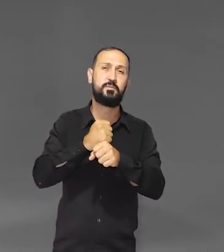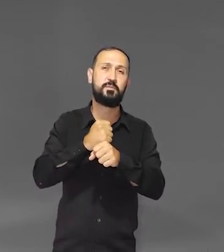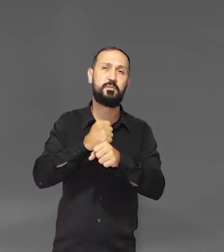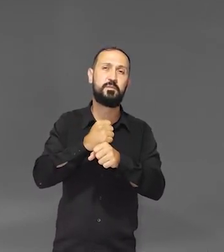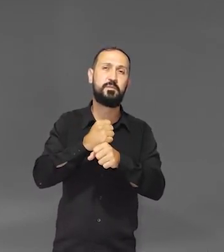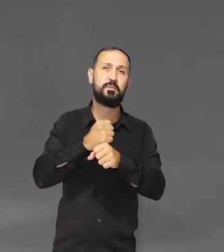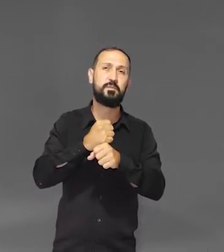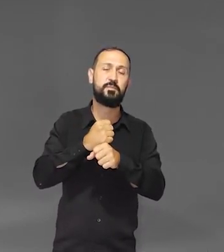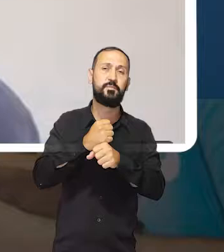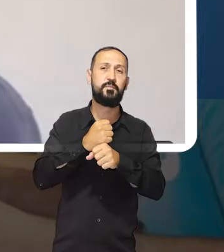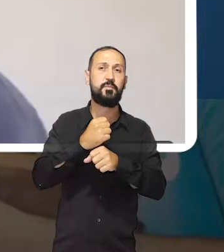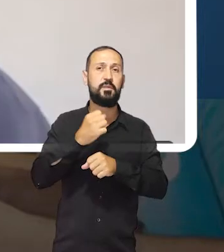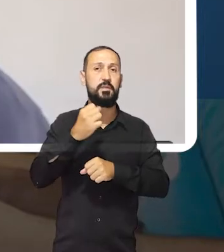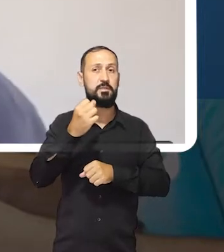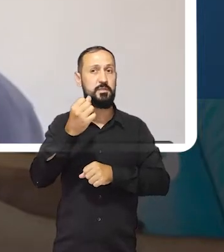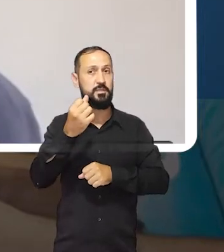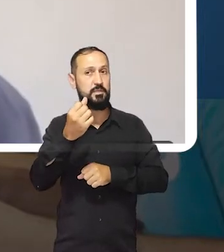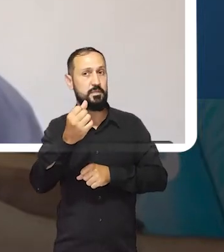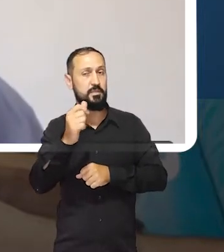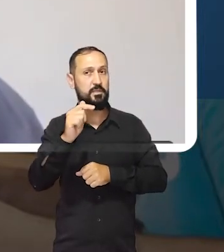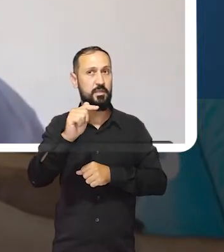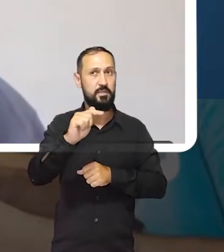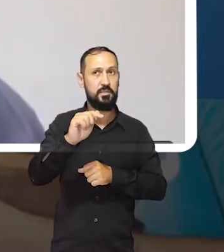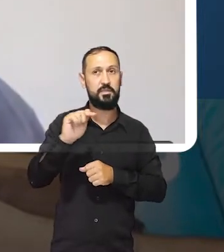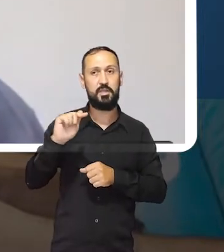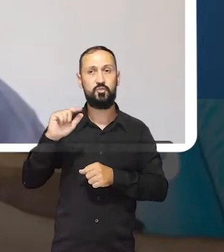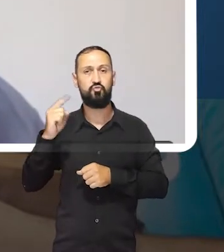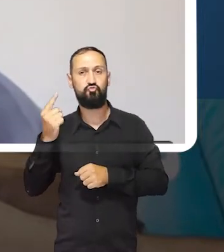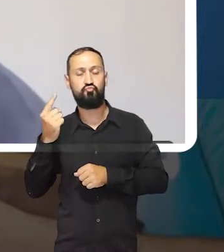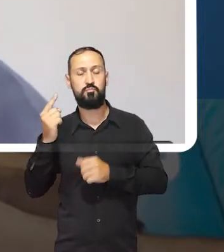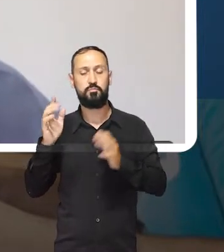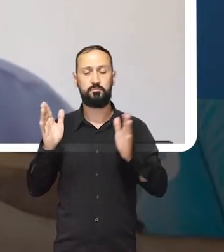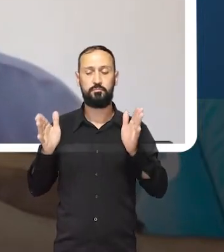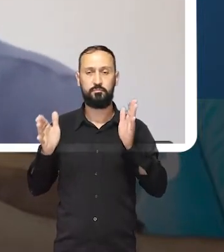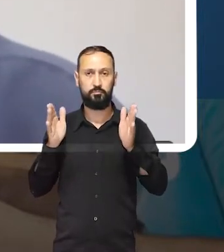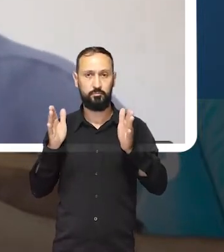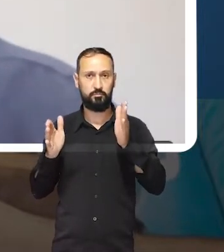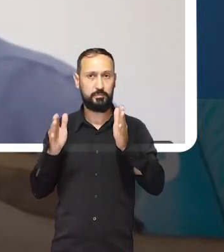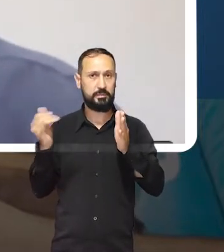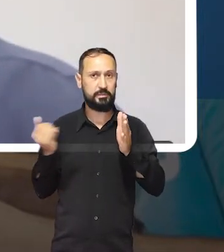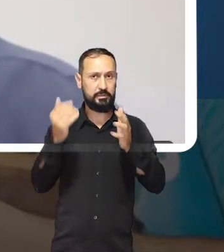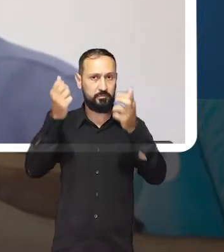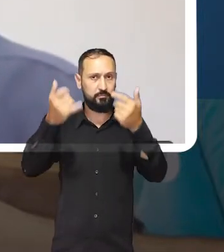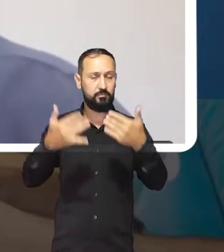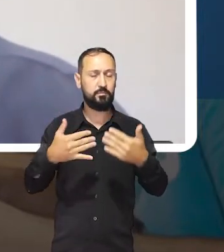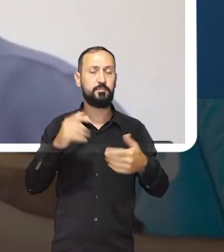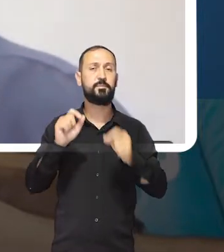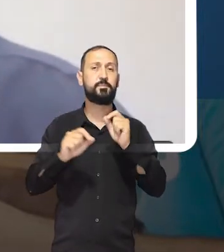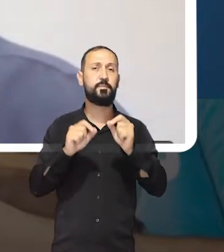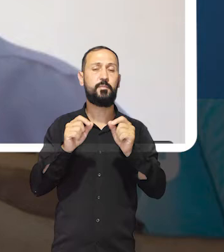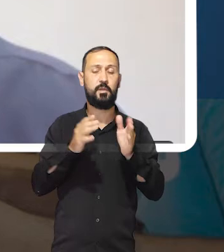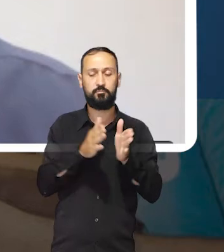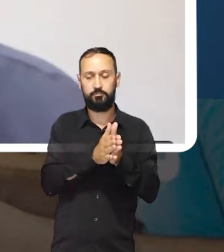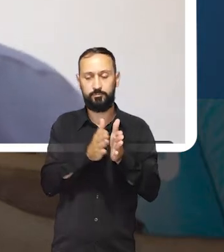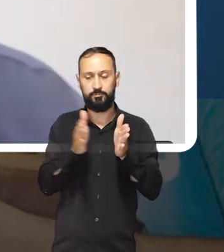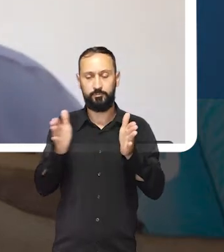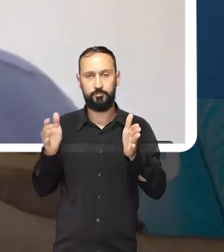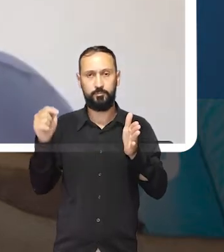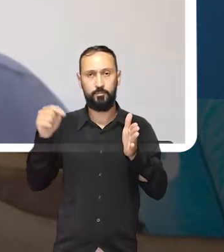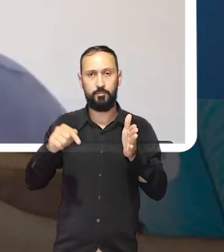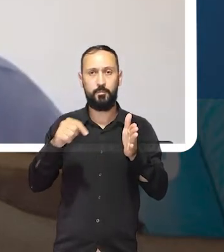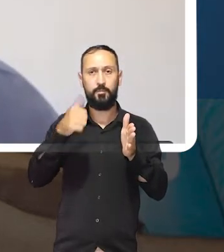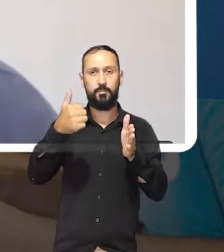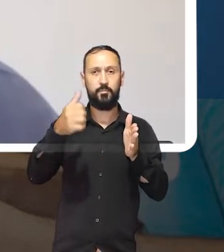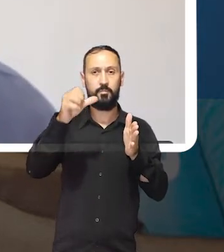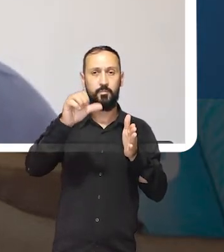entre o ano de 67 a 1971. E é importante frisar que nesse